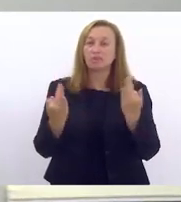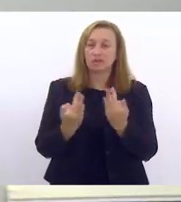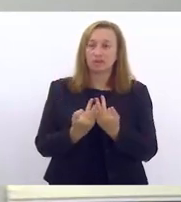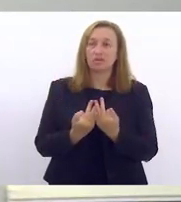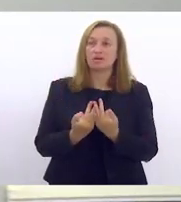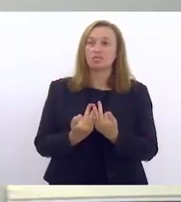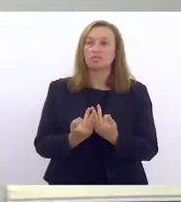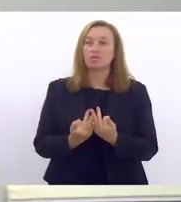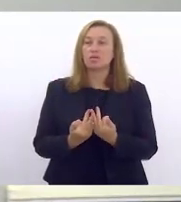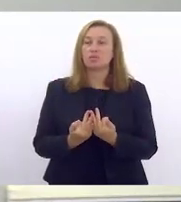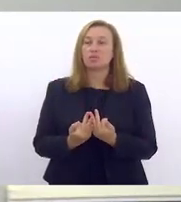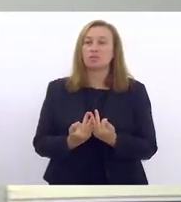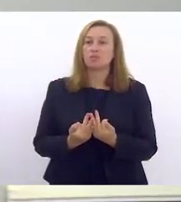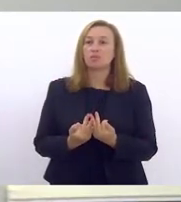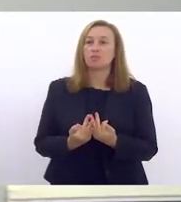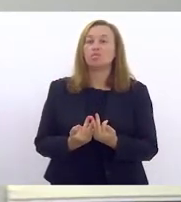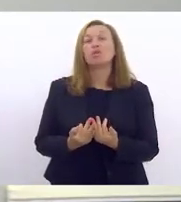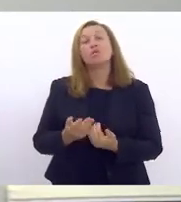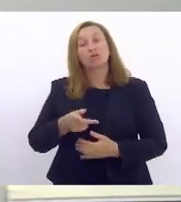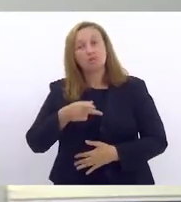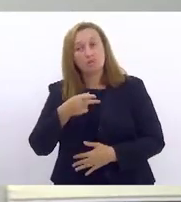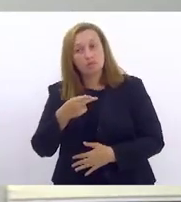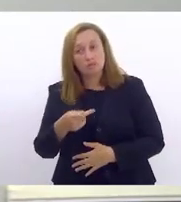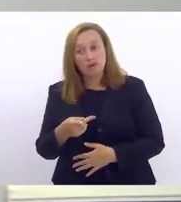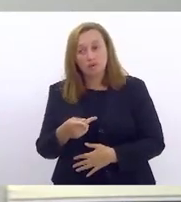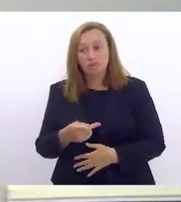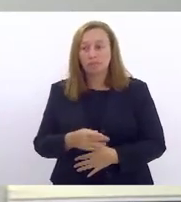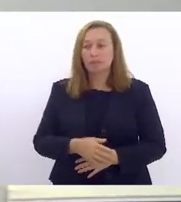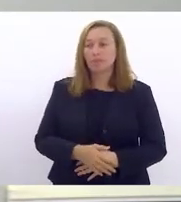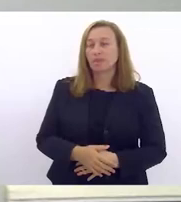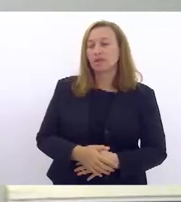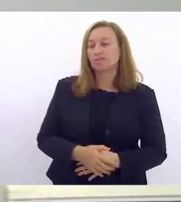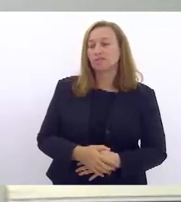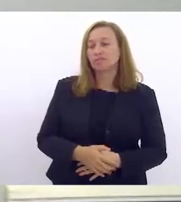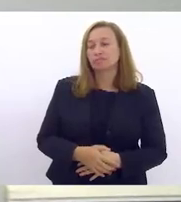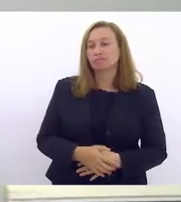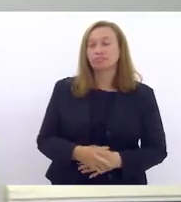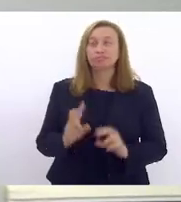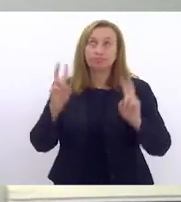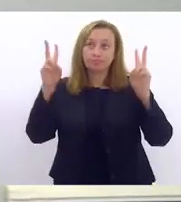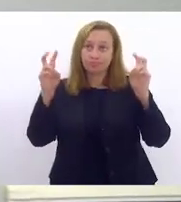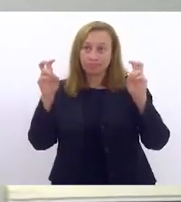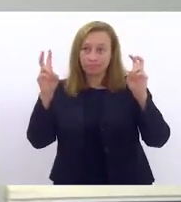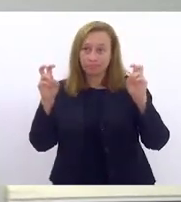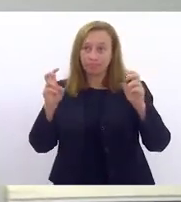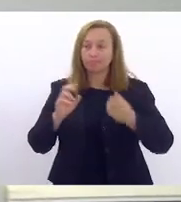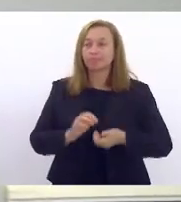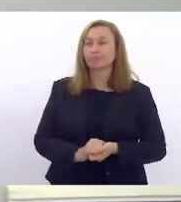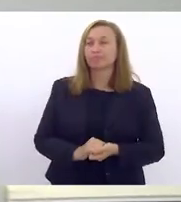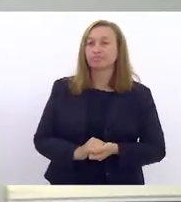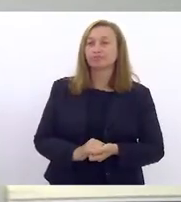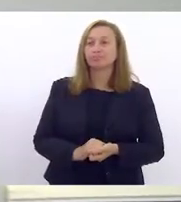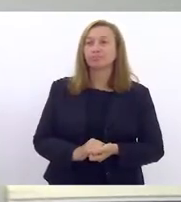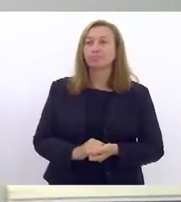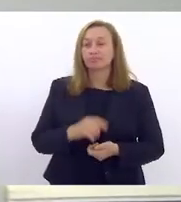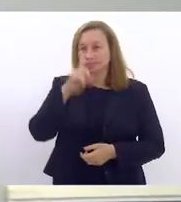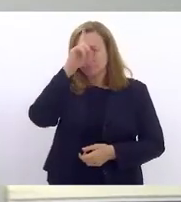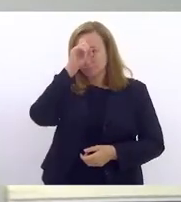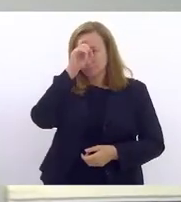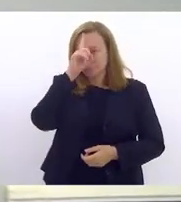Então, o que eu falo é que o tema, o lema, né, da maternidade